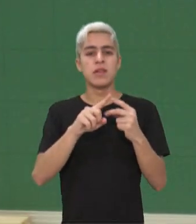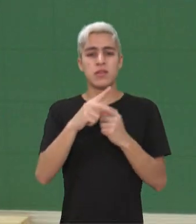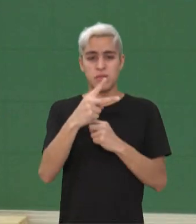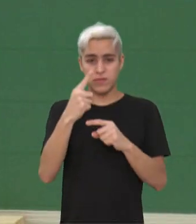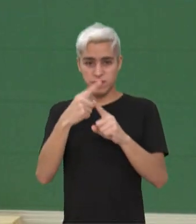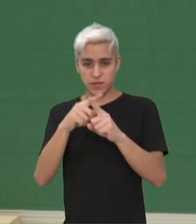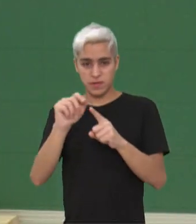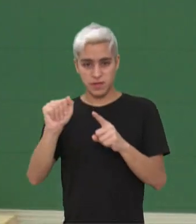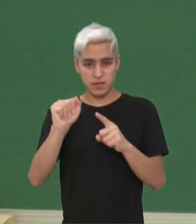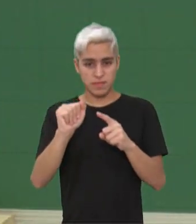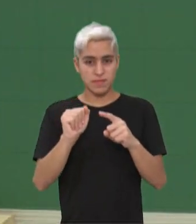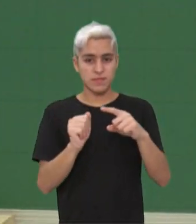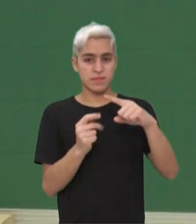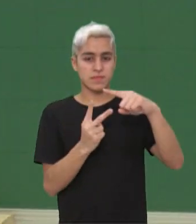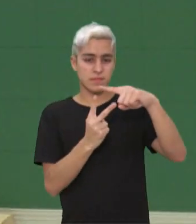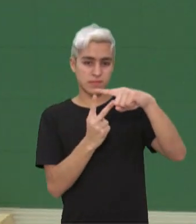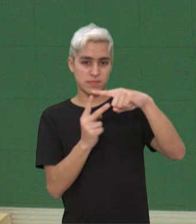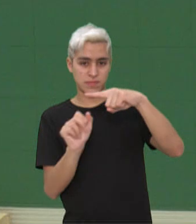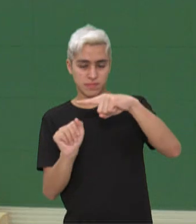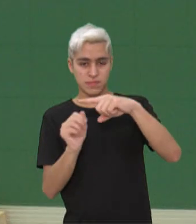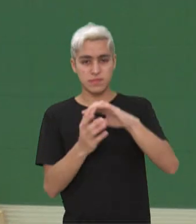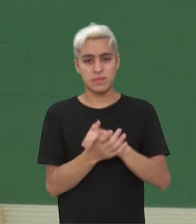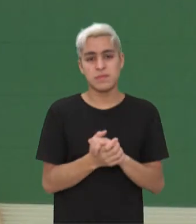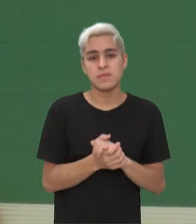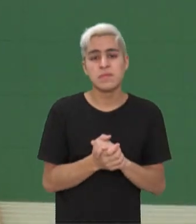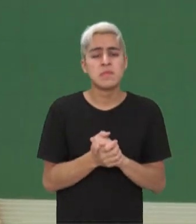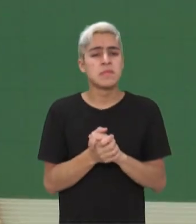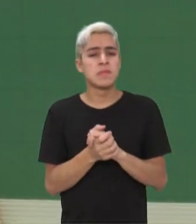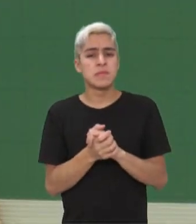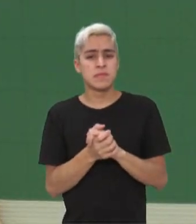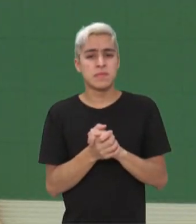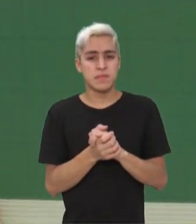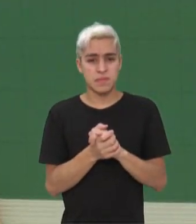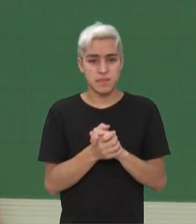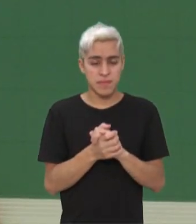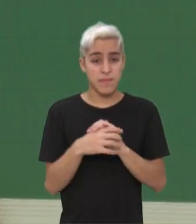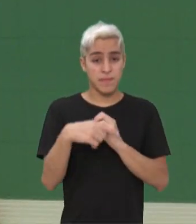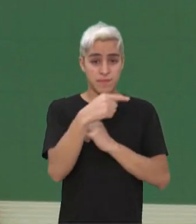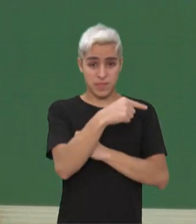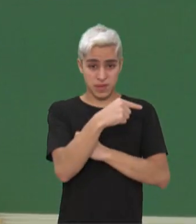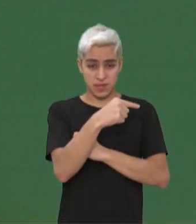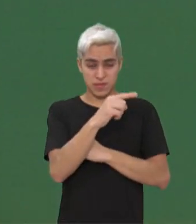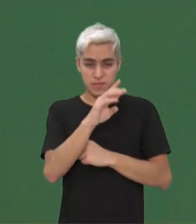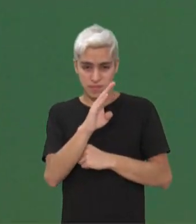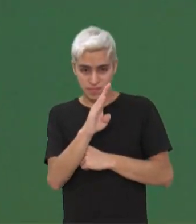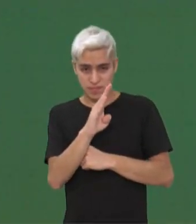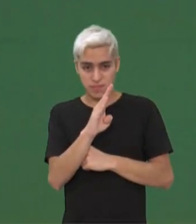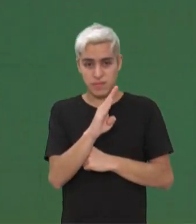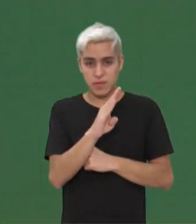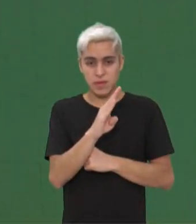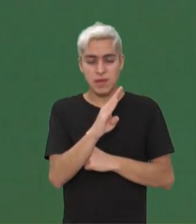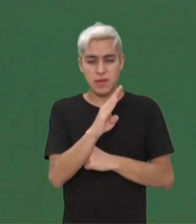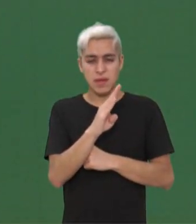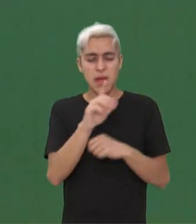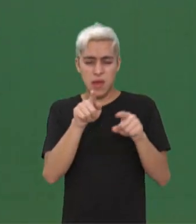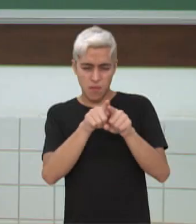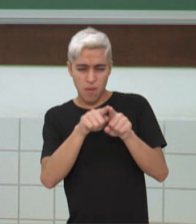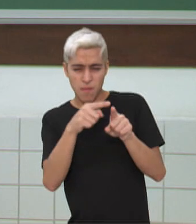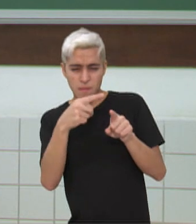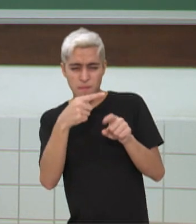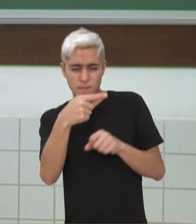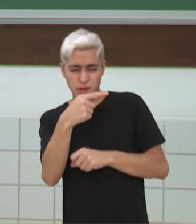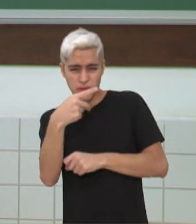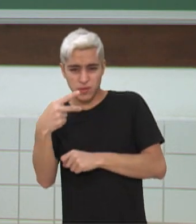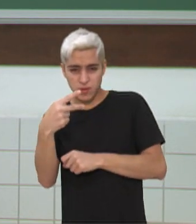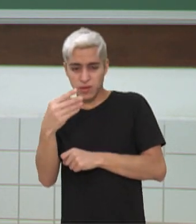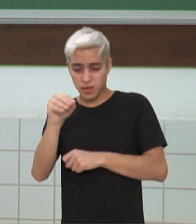a. Para ser prático no exercício, menos o valor de b é menos 2, então eu fico com o